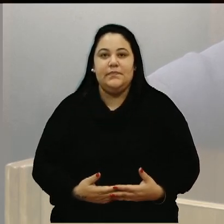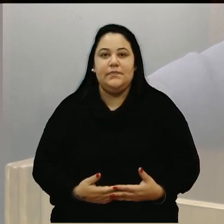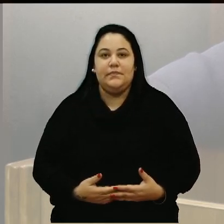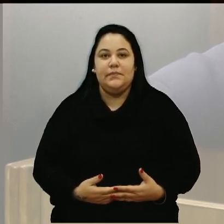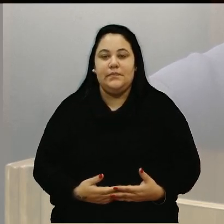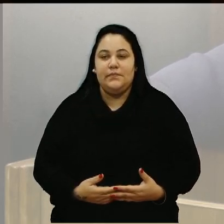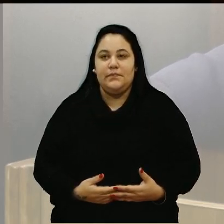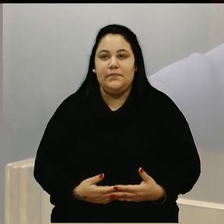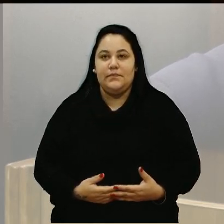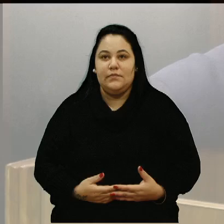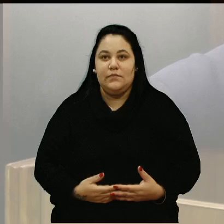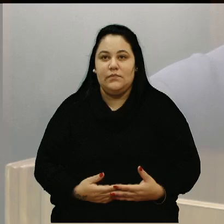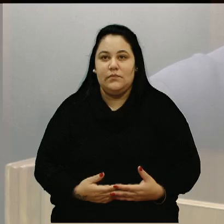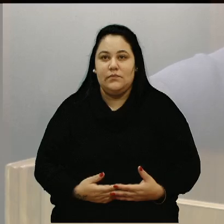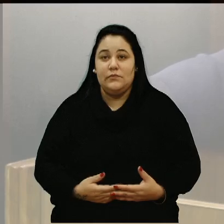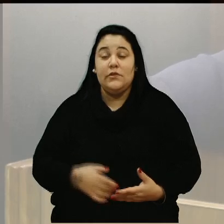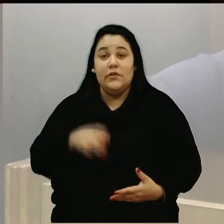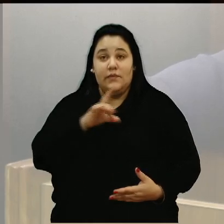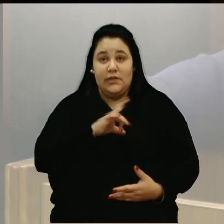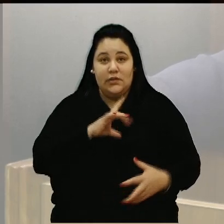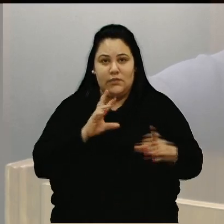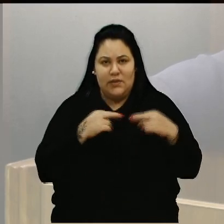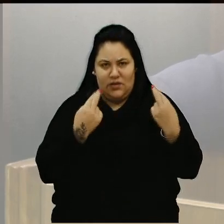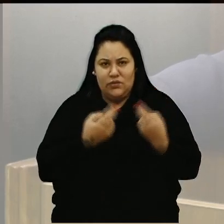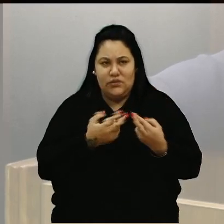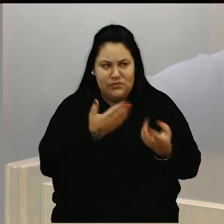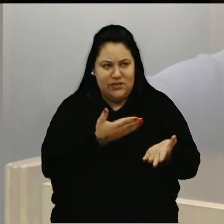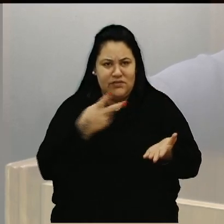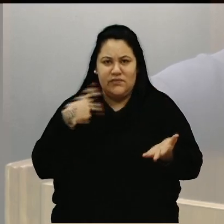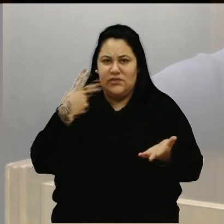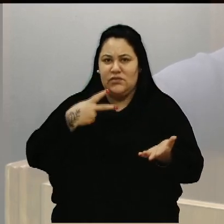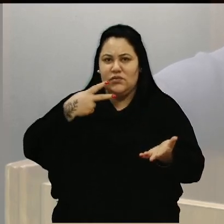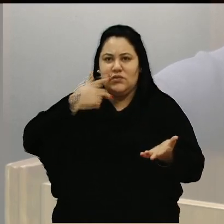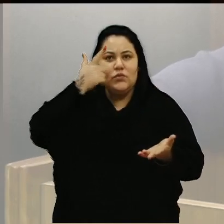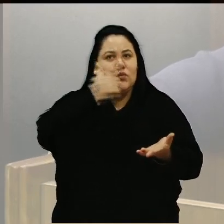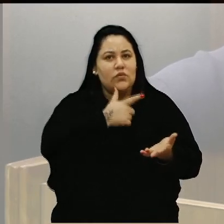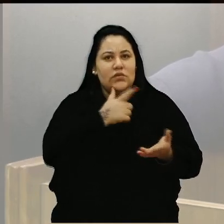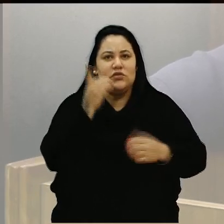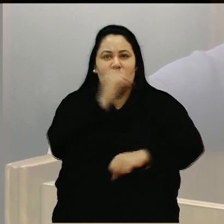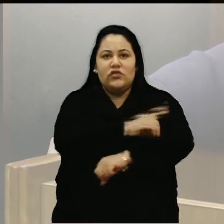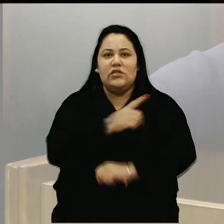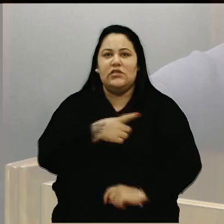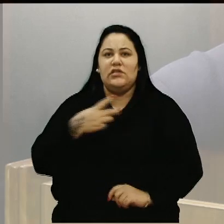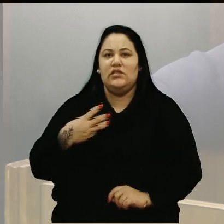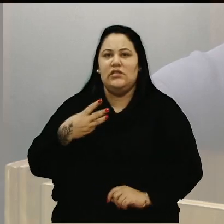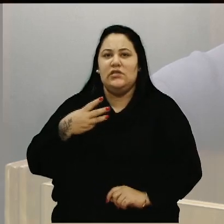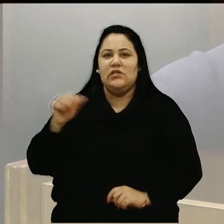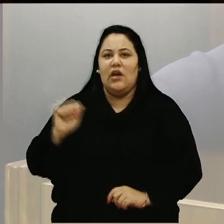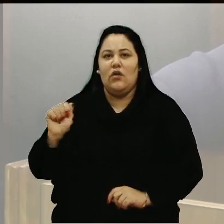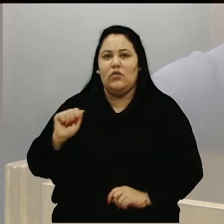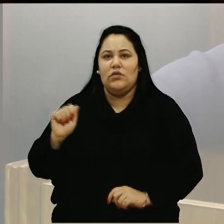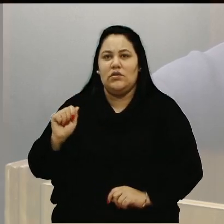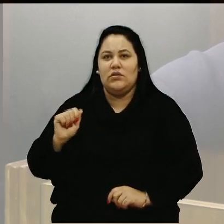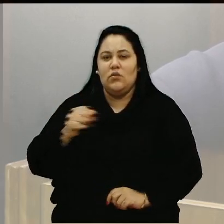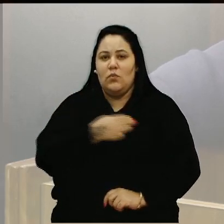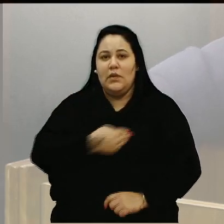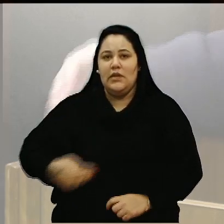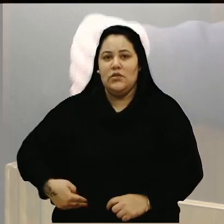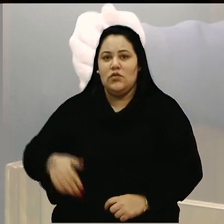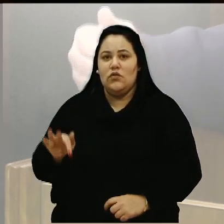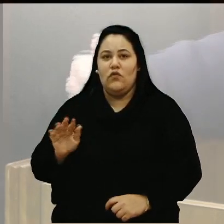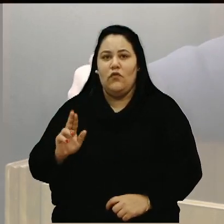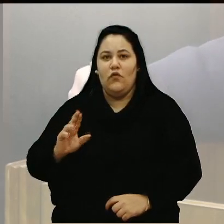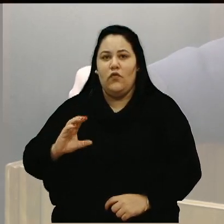Haverá uma audiência de conciliação, né, vereador Lucas, no dia 13 de agosto, com o senhor eminente ministro Fux, e